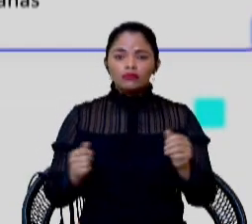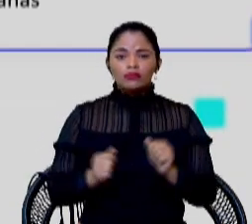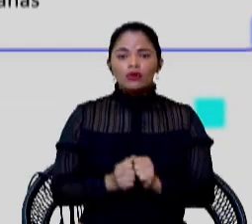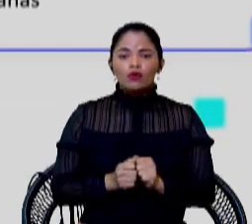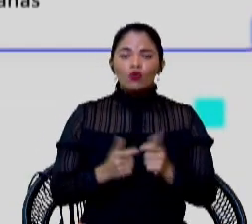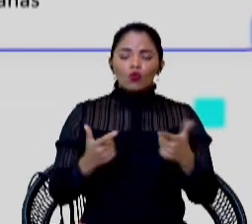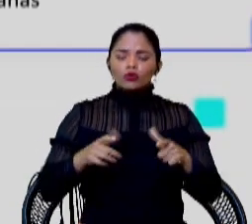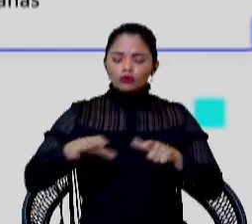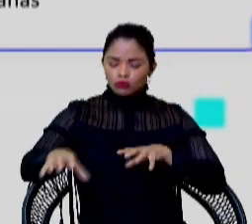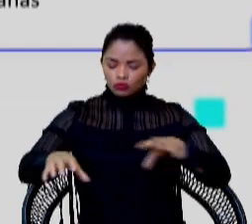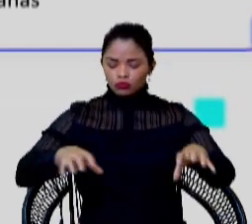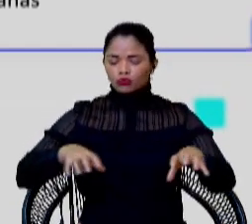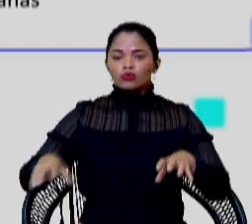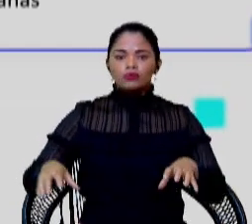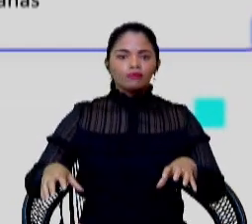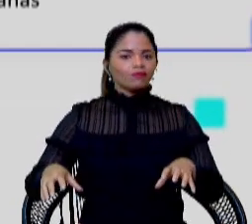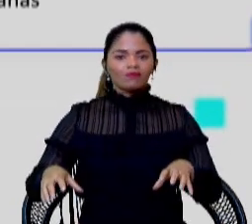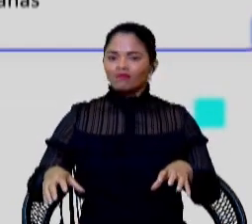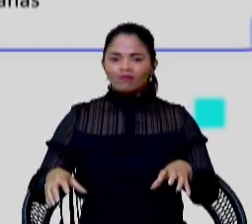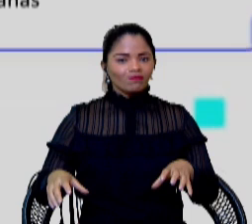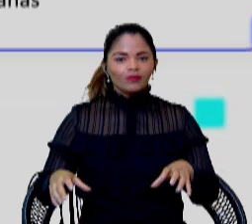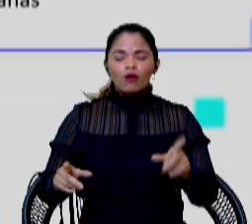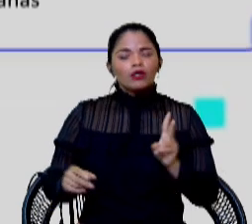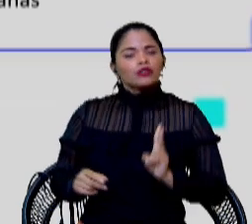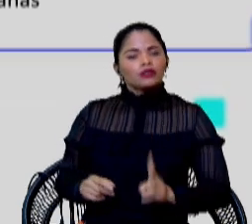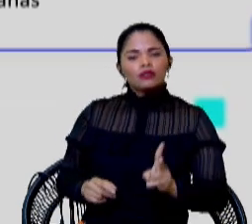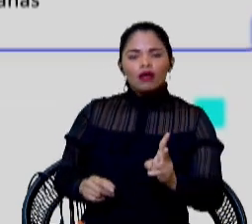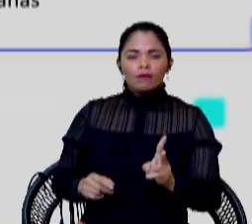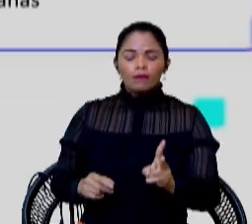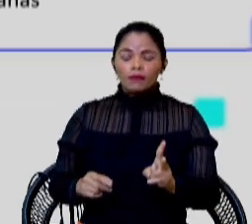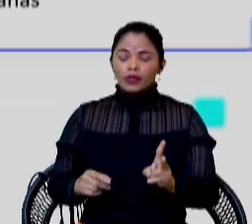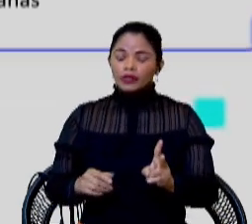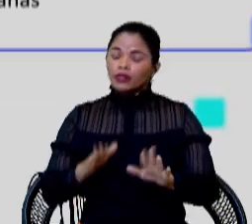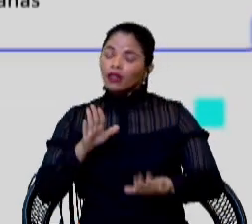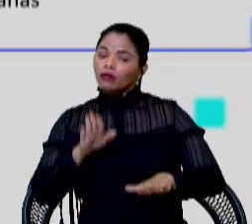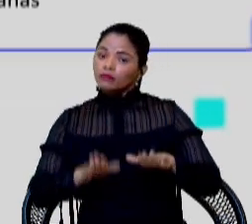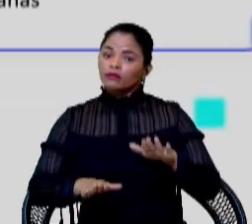Em outras regiões. Isso não se aplica sempre, tá, pessoal? Então,